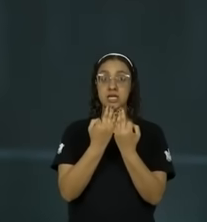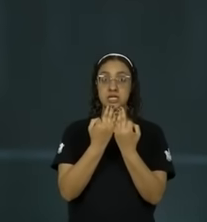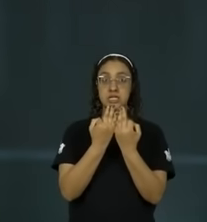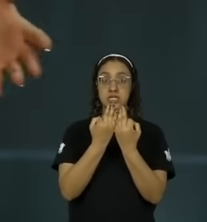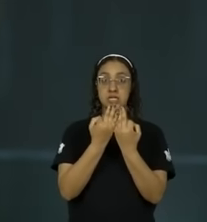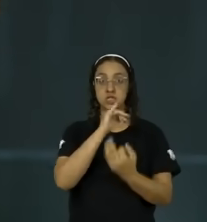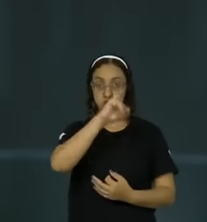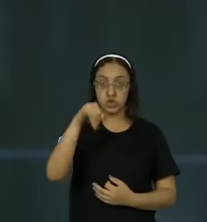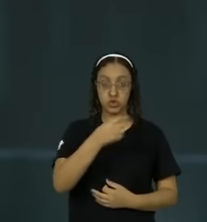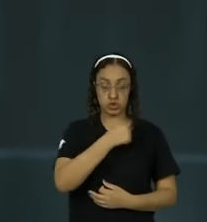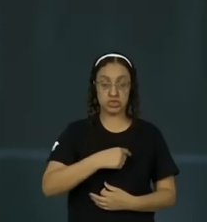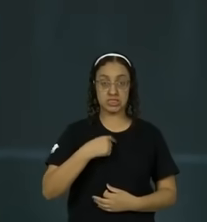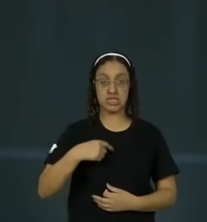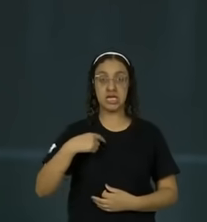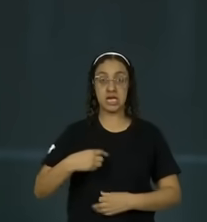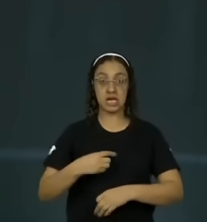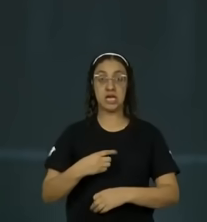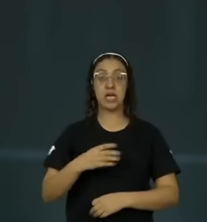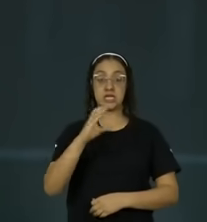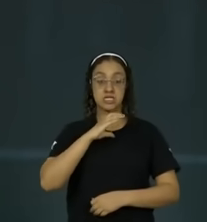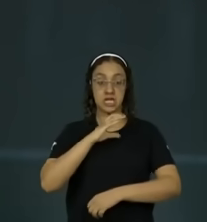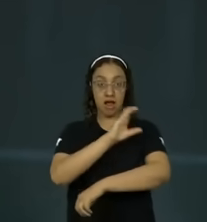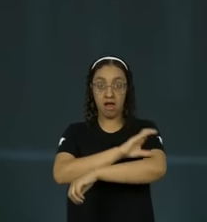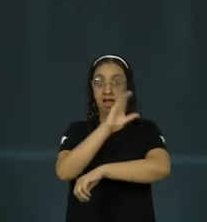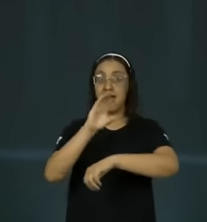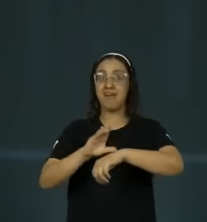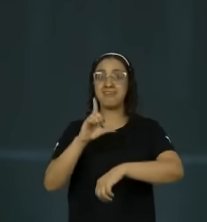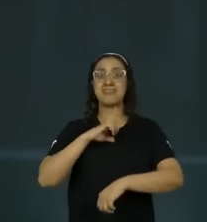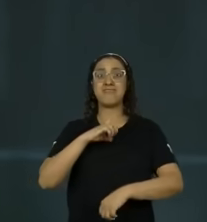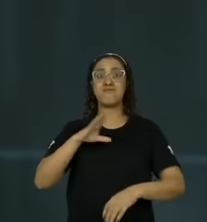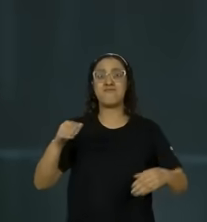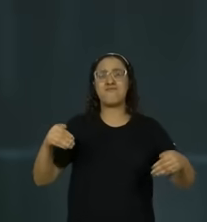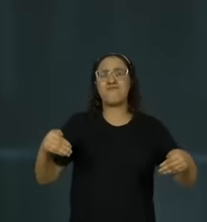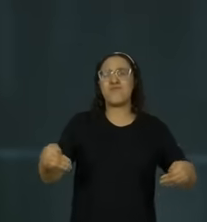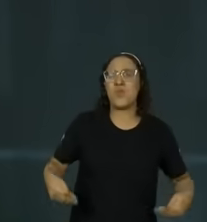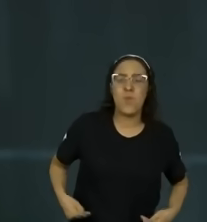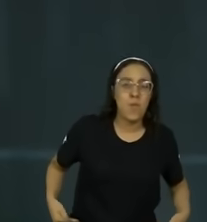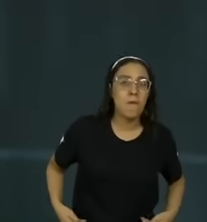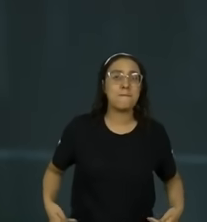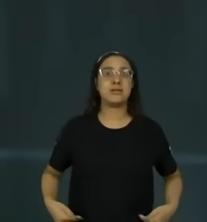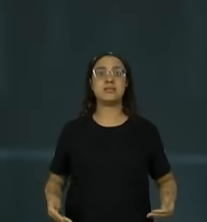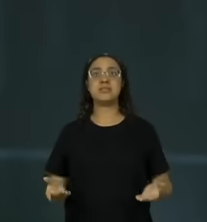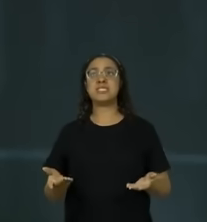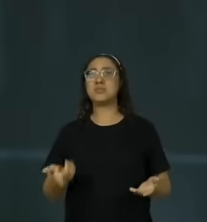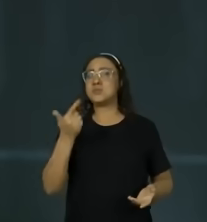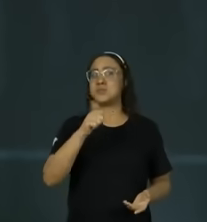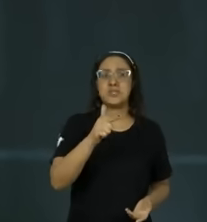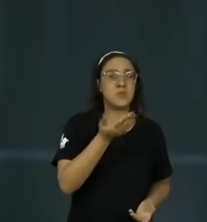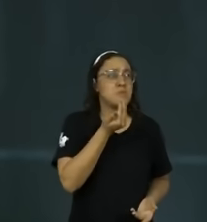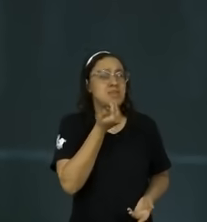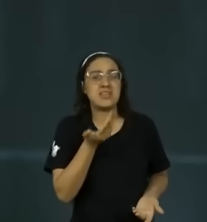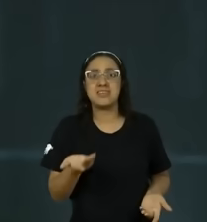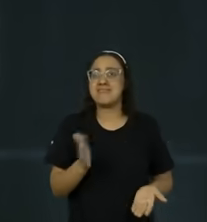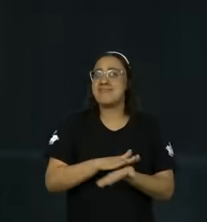literalmente passando fome. Há uma fome em todo o planeta Terra. E o único lugar do mundo que tem comida é o Egito. Olha